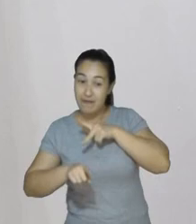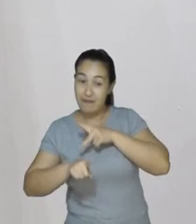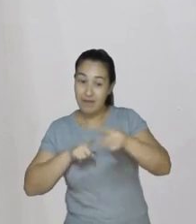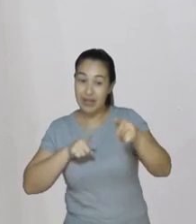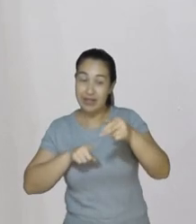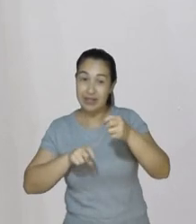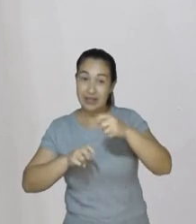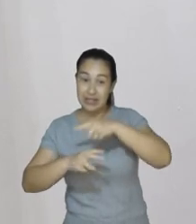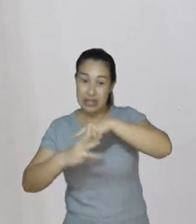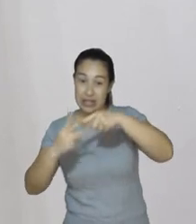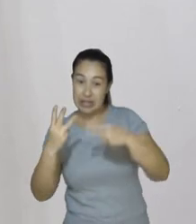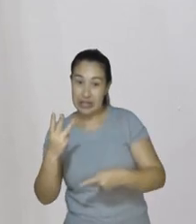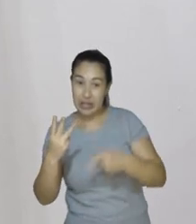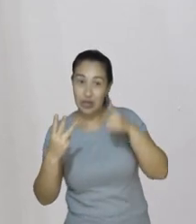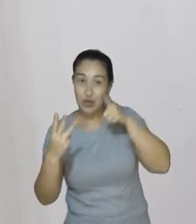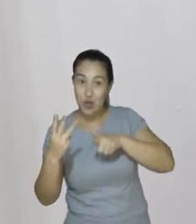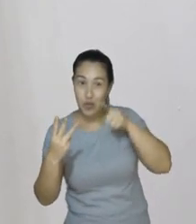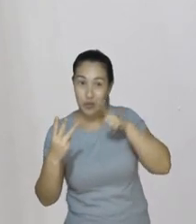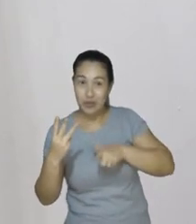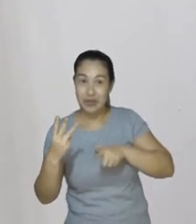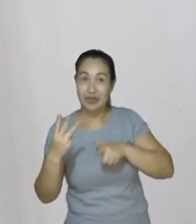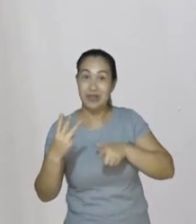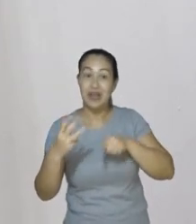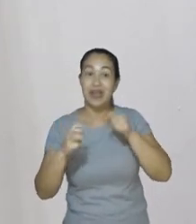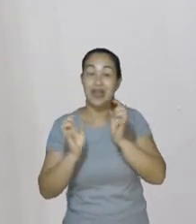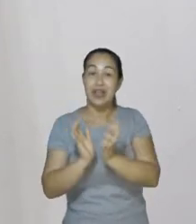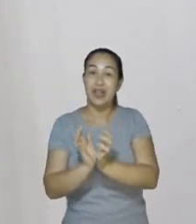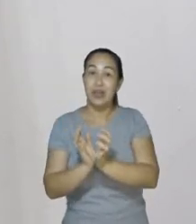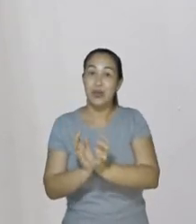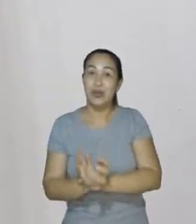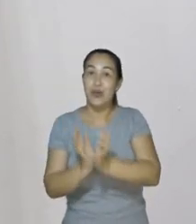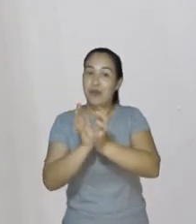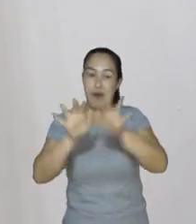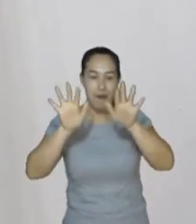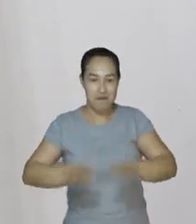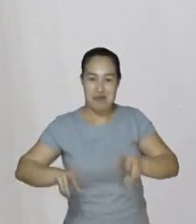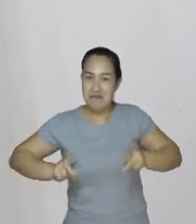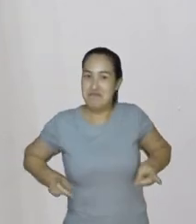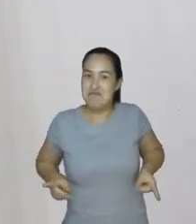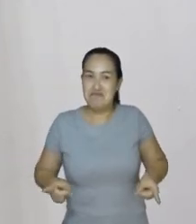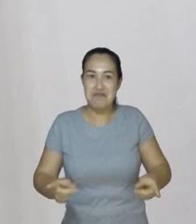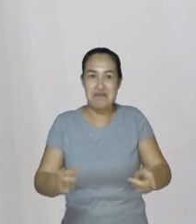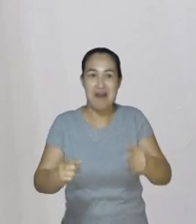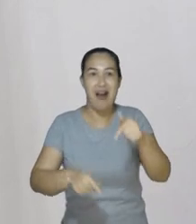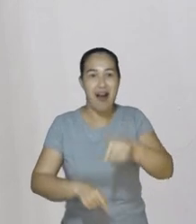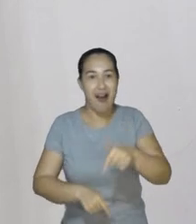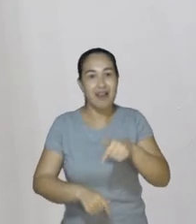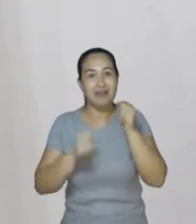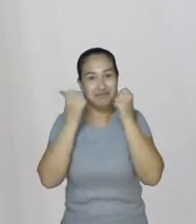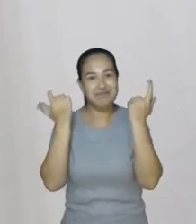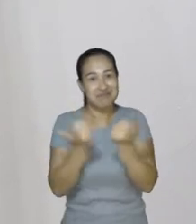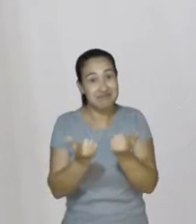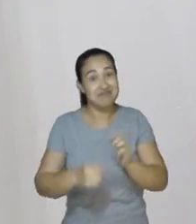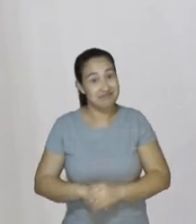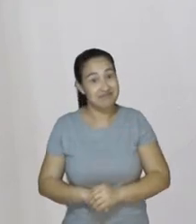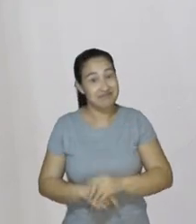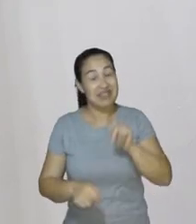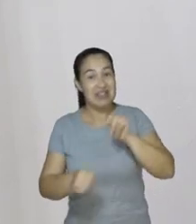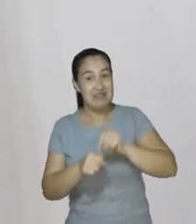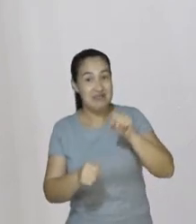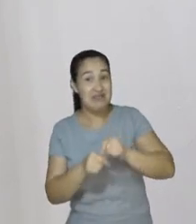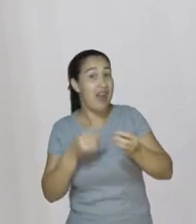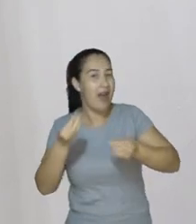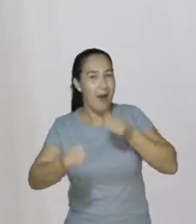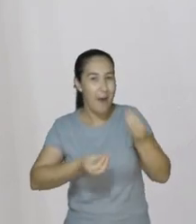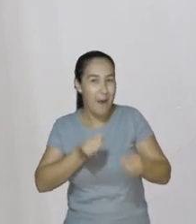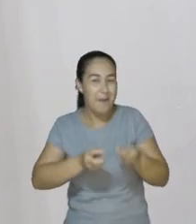na mesma categoria, o troféu fica permanente na casa. Ou seja, a gente fez de uma forma com